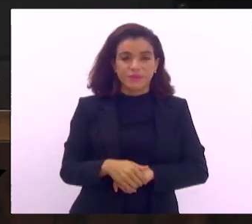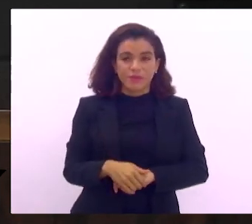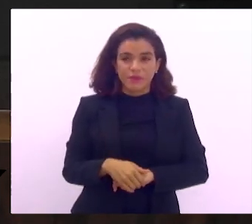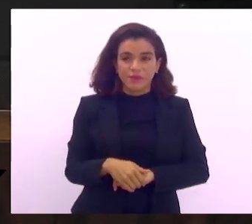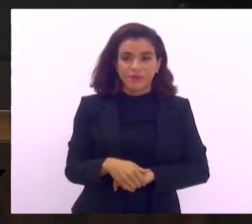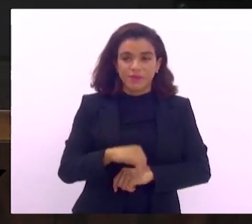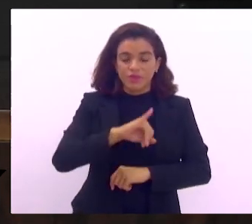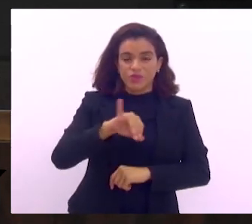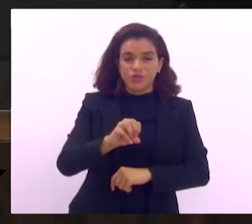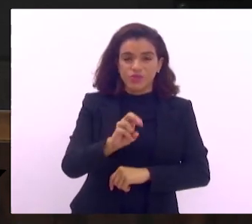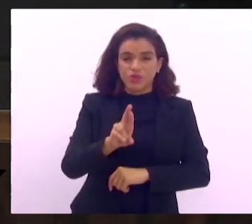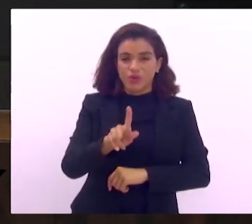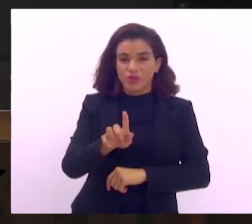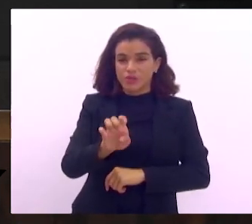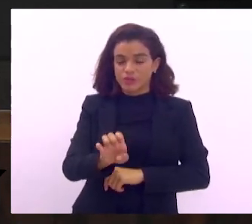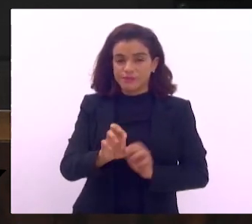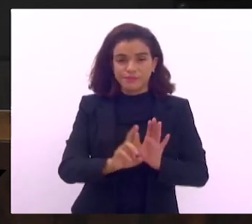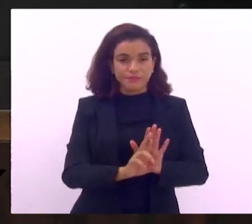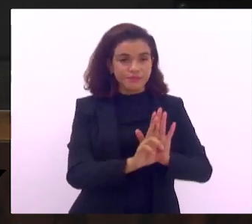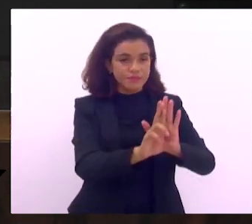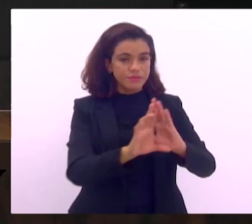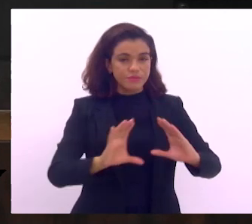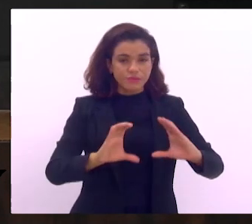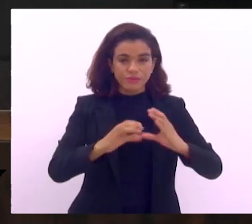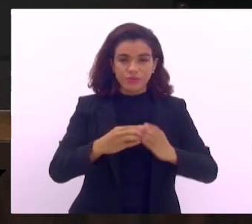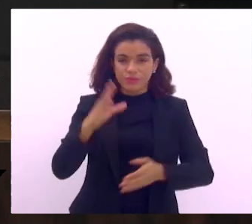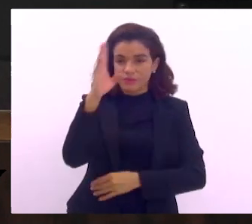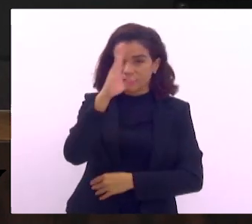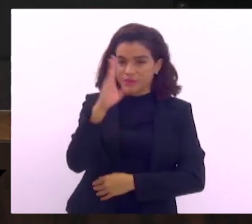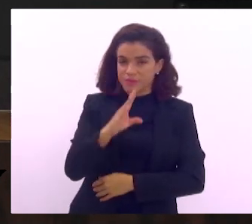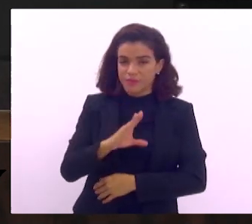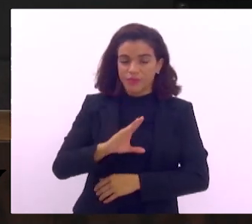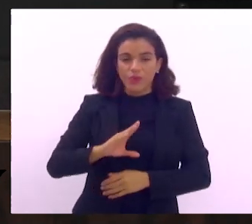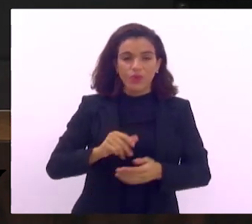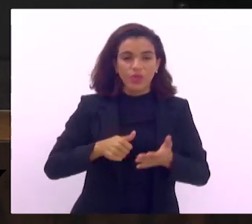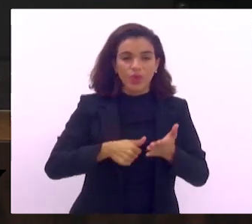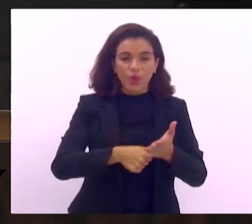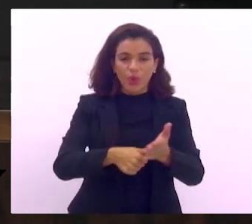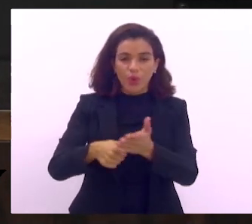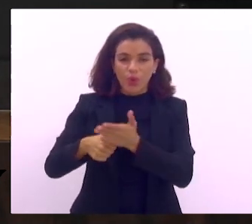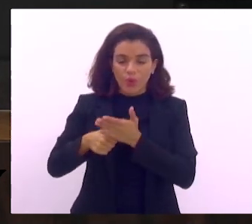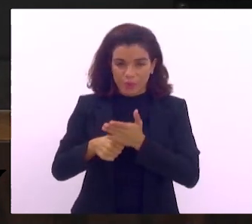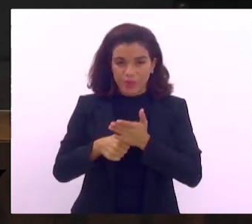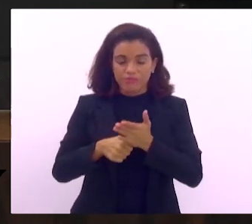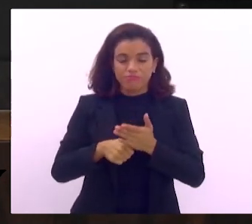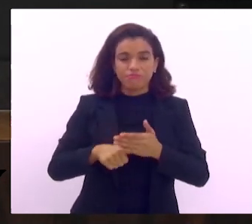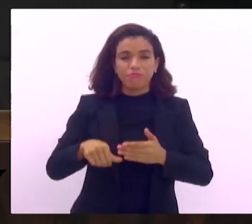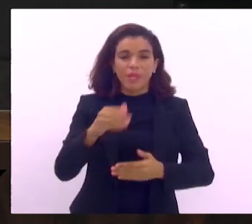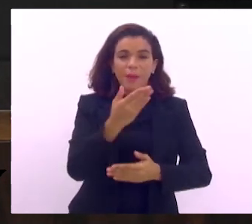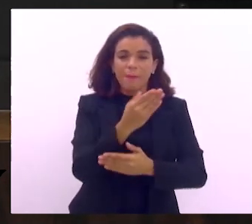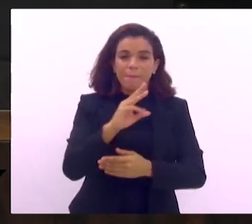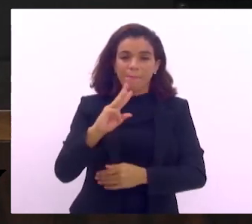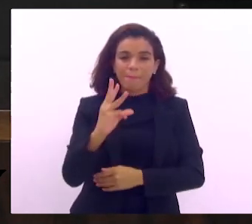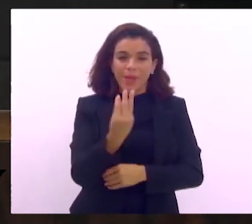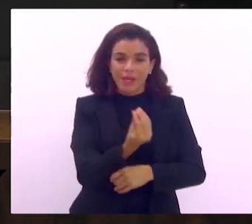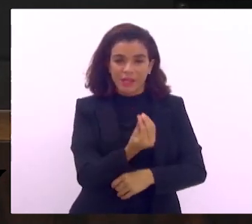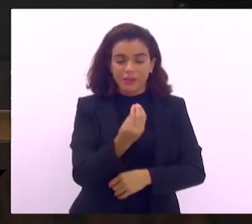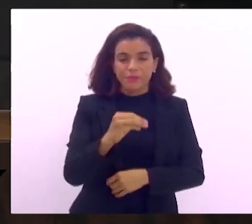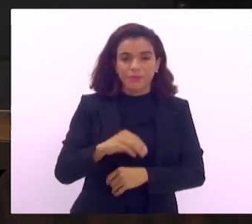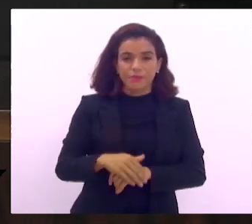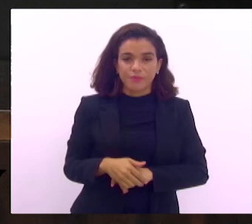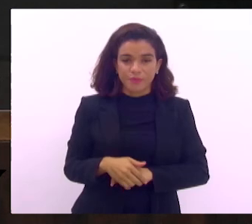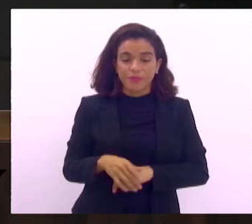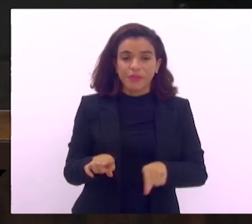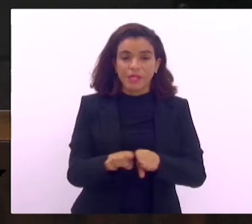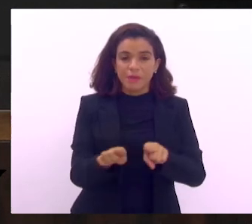Anchanzo, representante do Comitê Brasileiro de Clubes Paralímpicos, presidente, senhor João Batista,